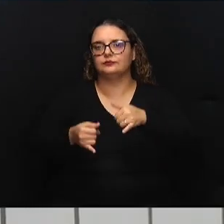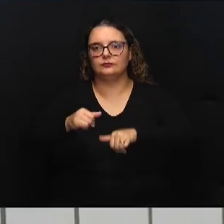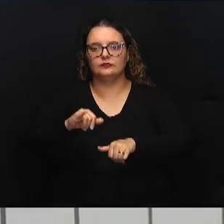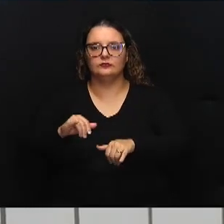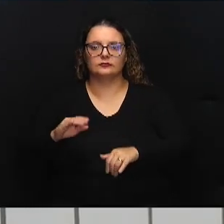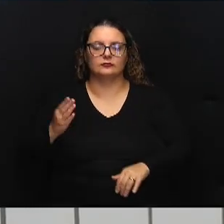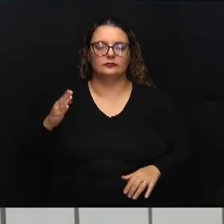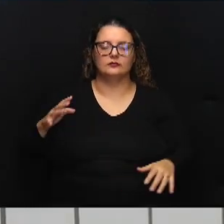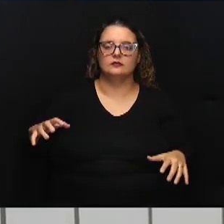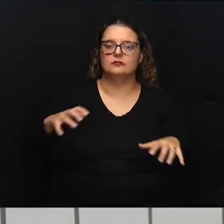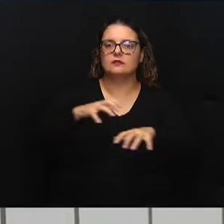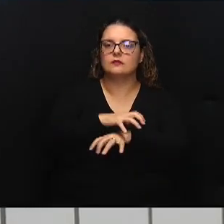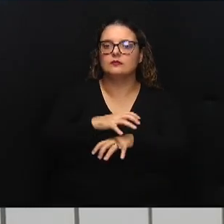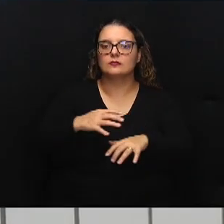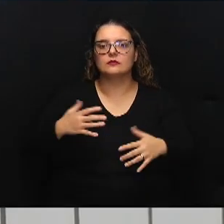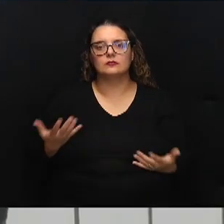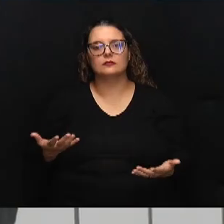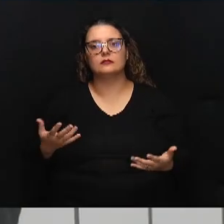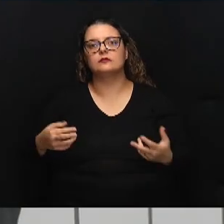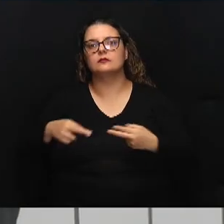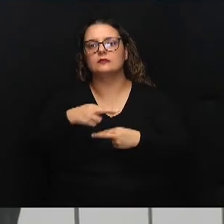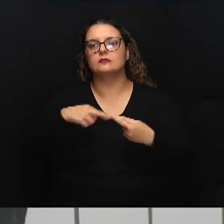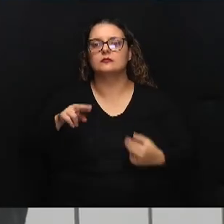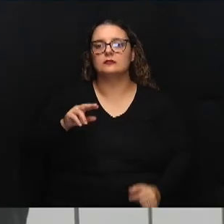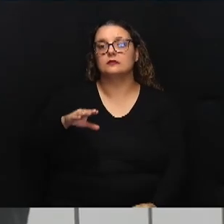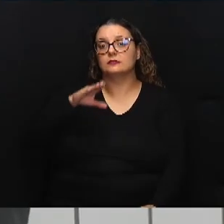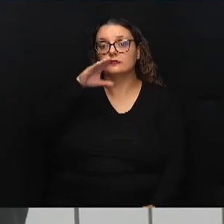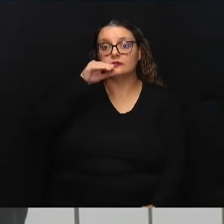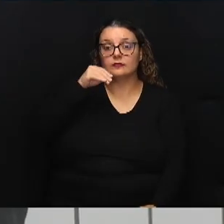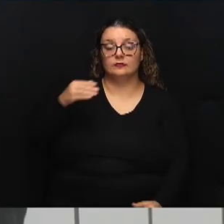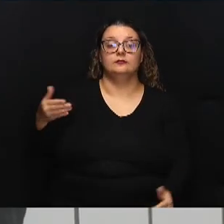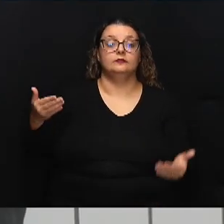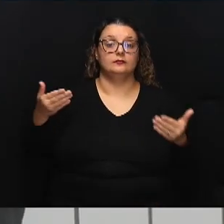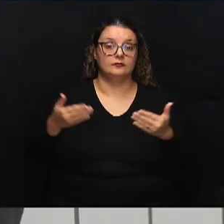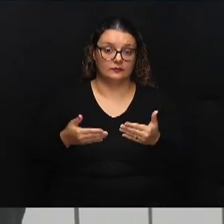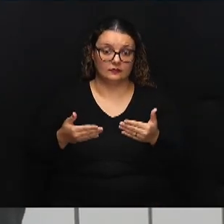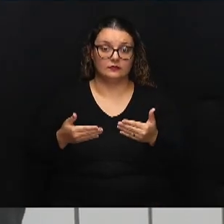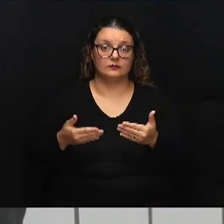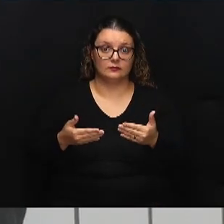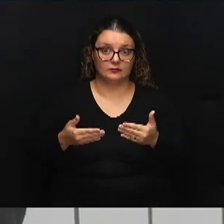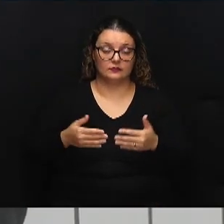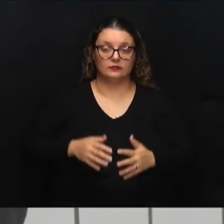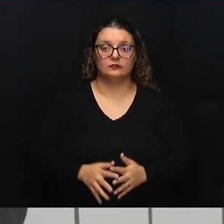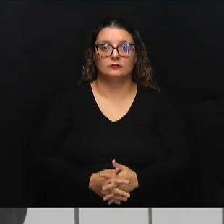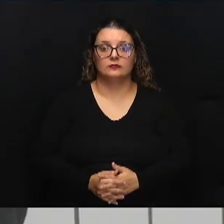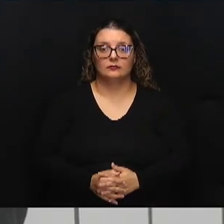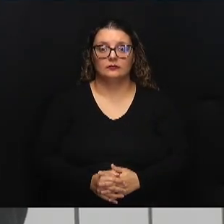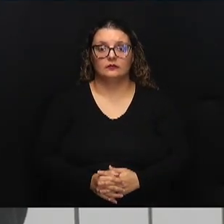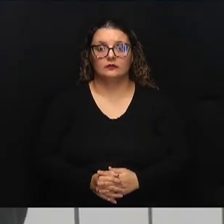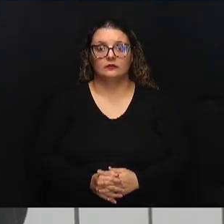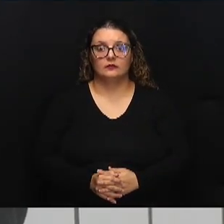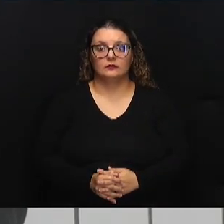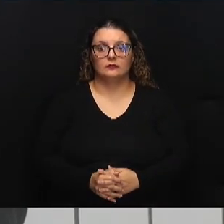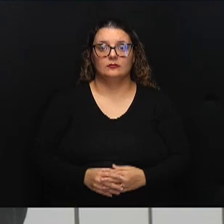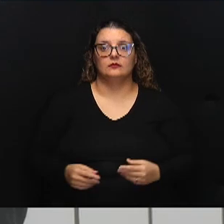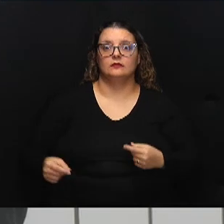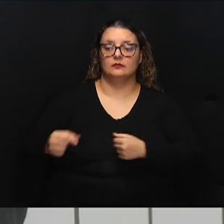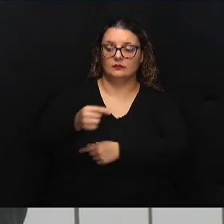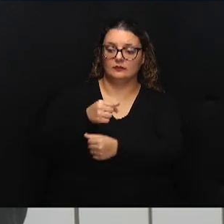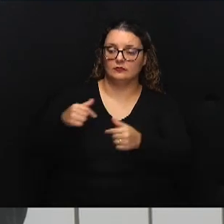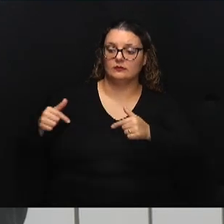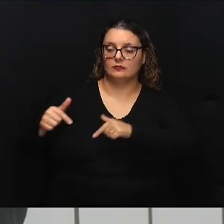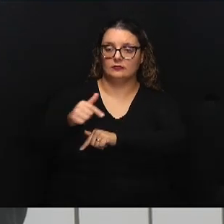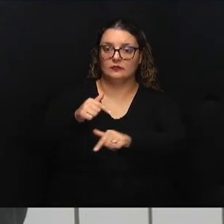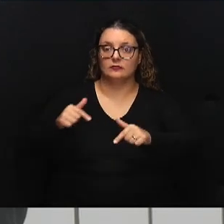no ambiente da empresa com relação aos funcionários. E agora, o mercado, né, está